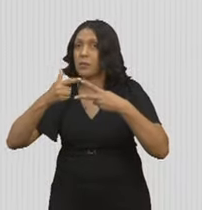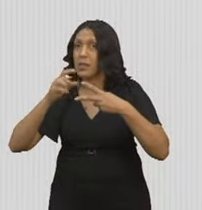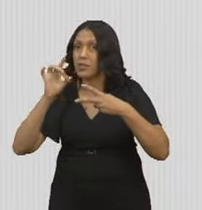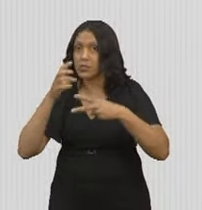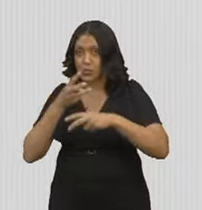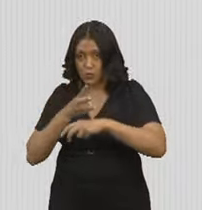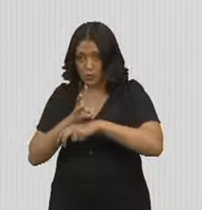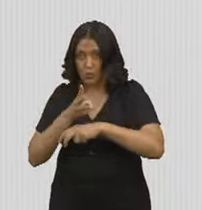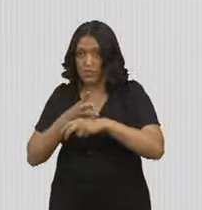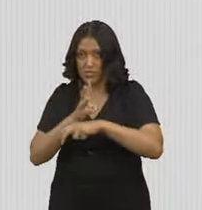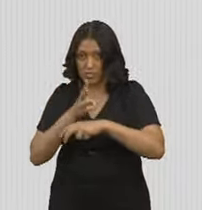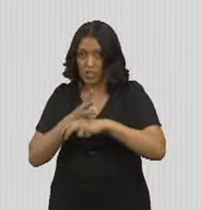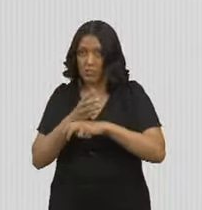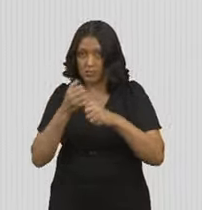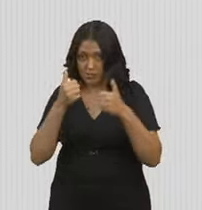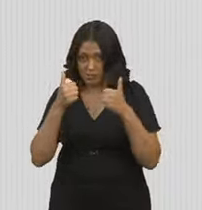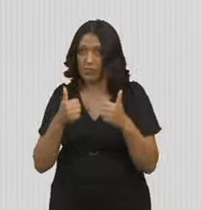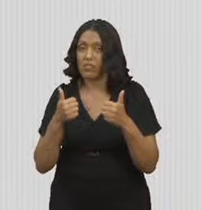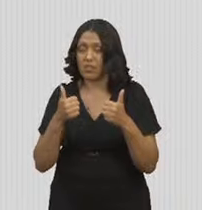telefone,